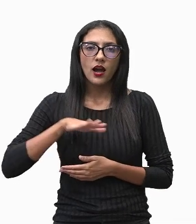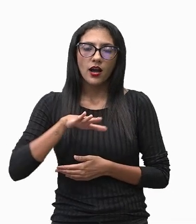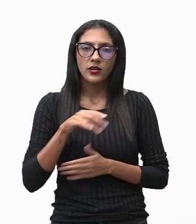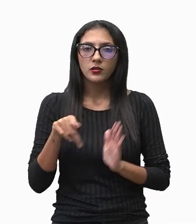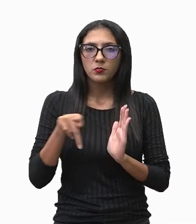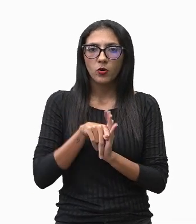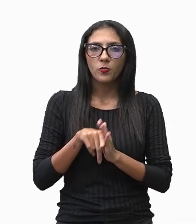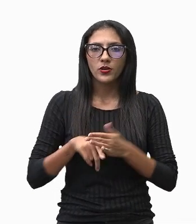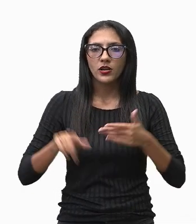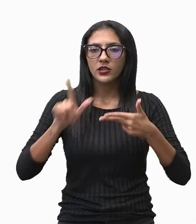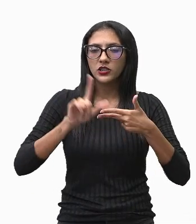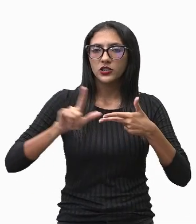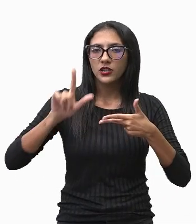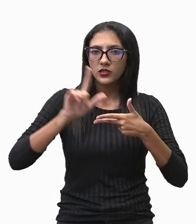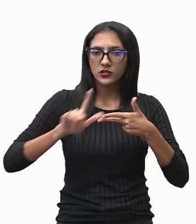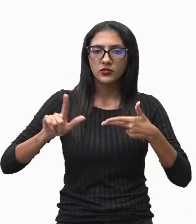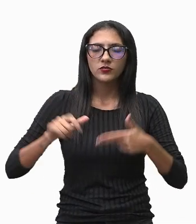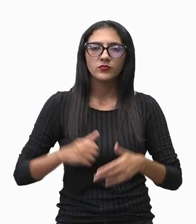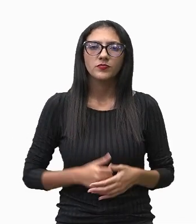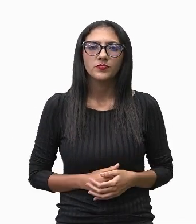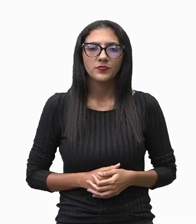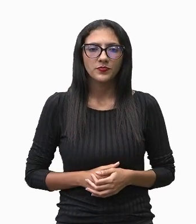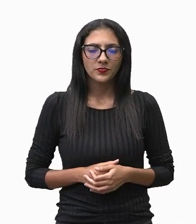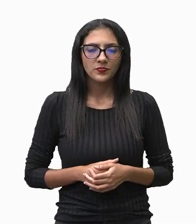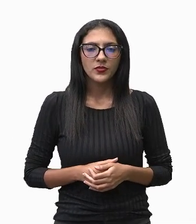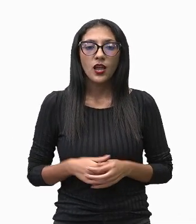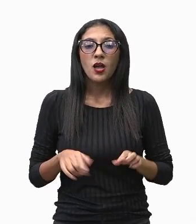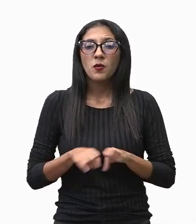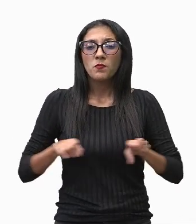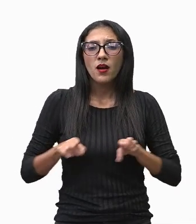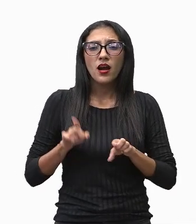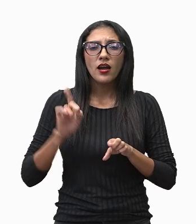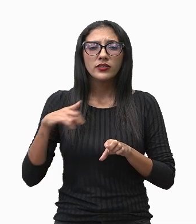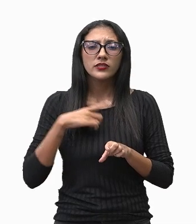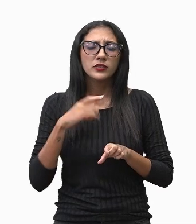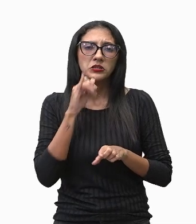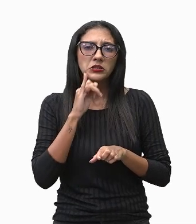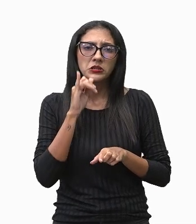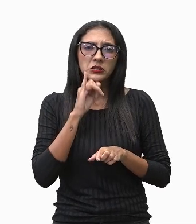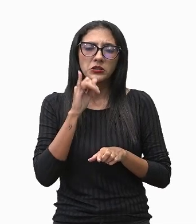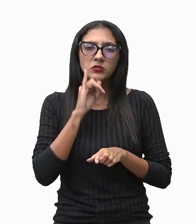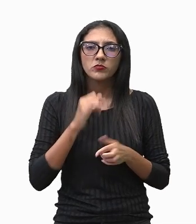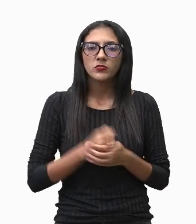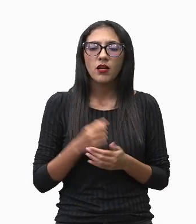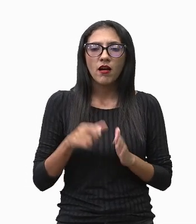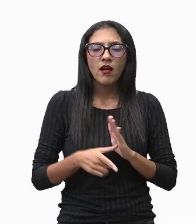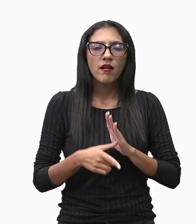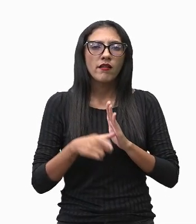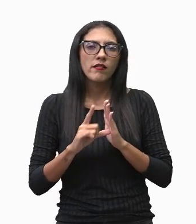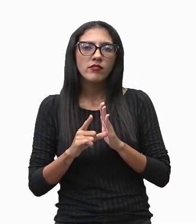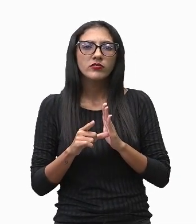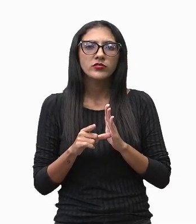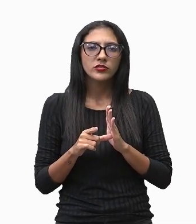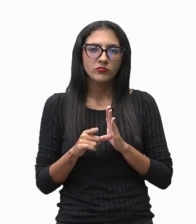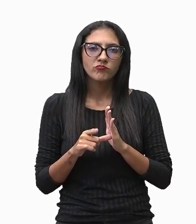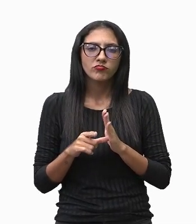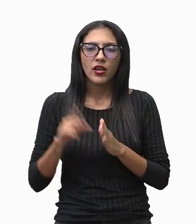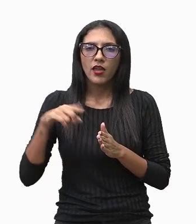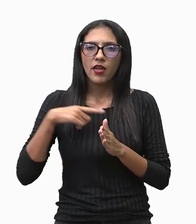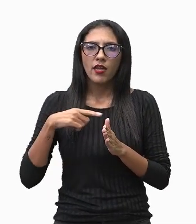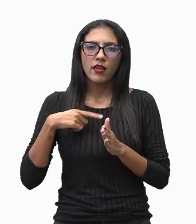Unidos. Entretanto, né, ele acabou caindo em um campo aberto lá